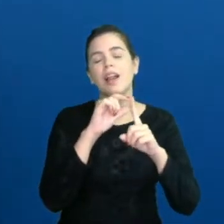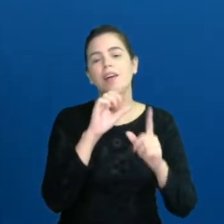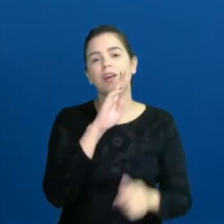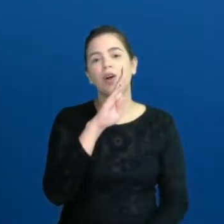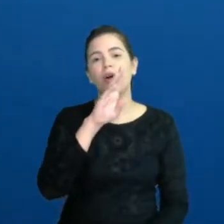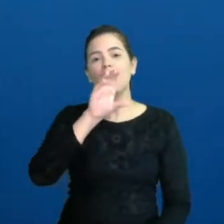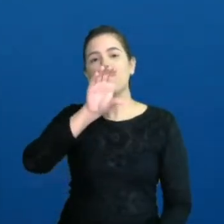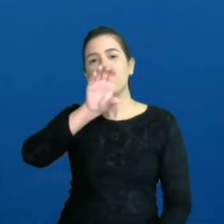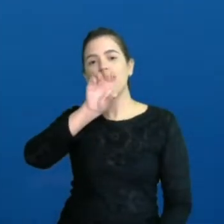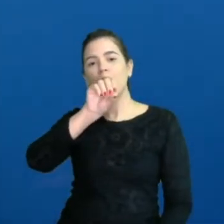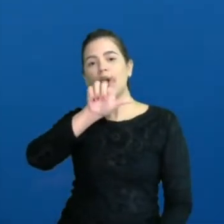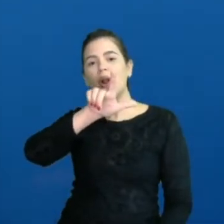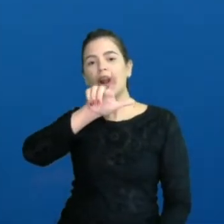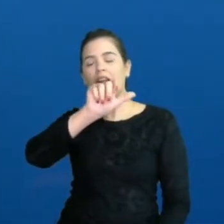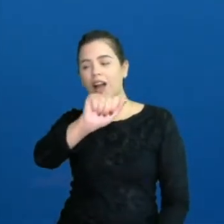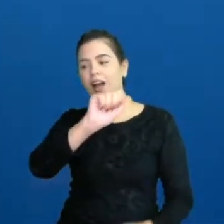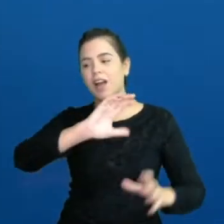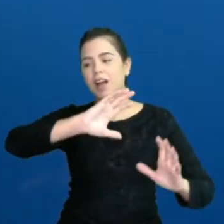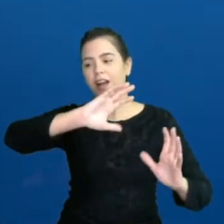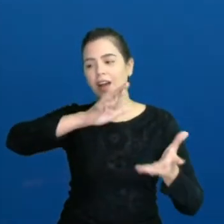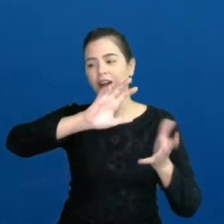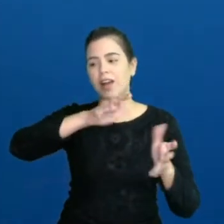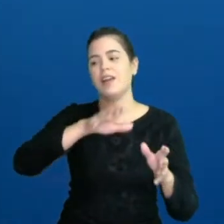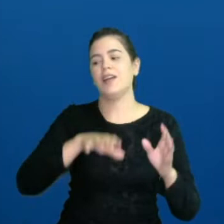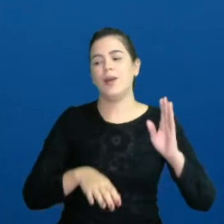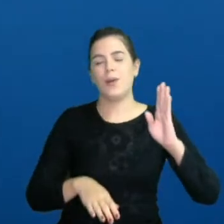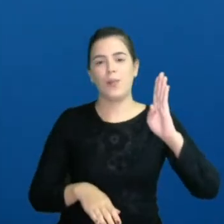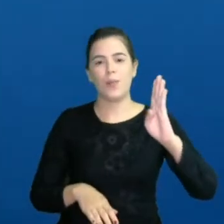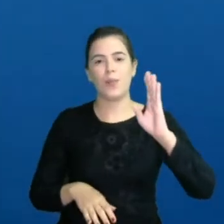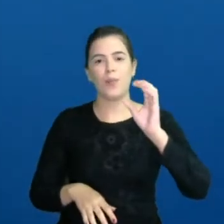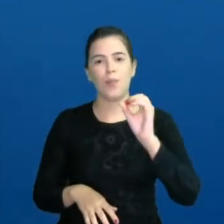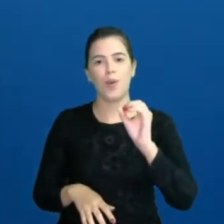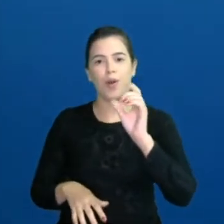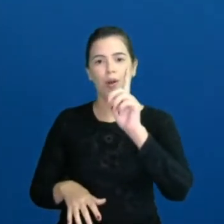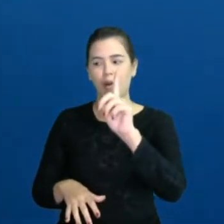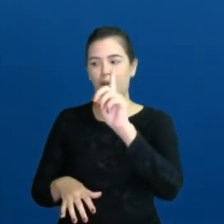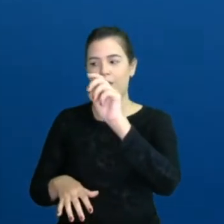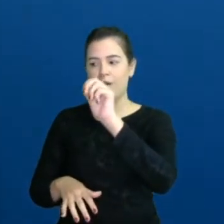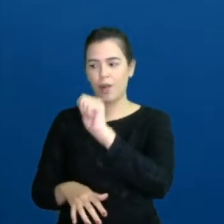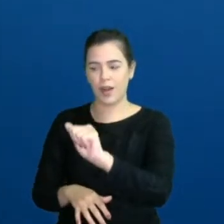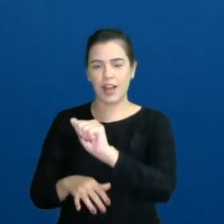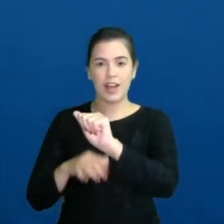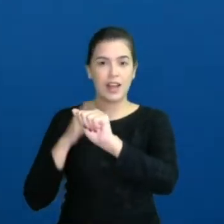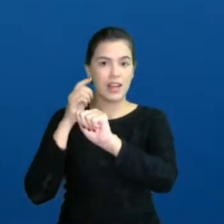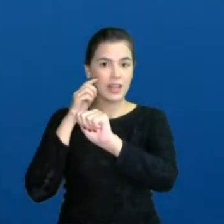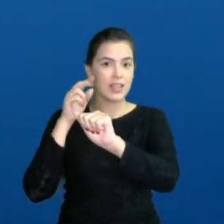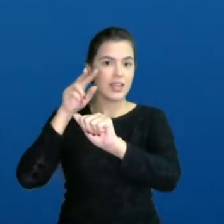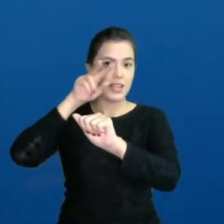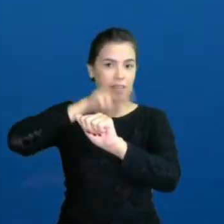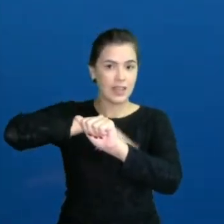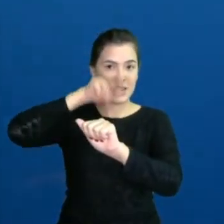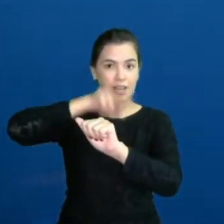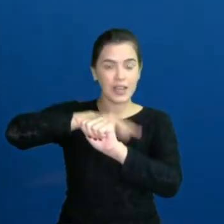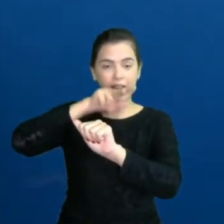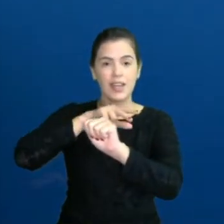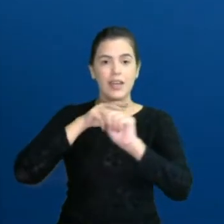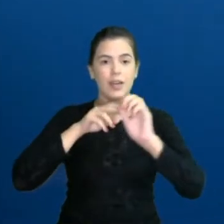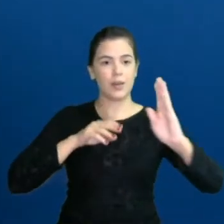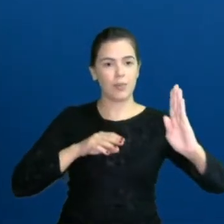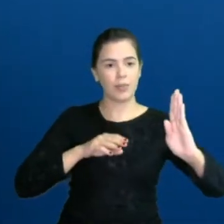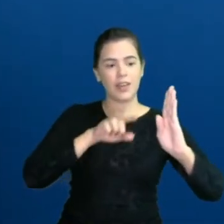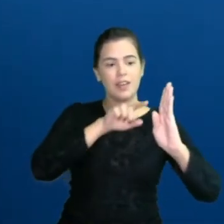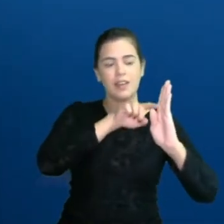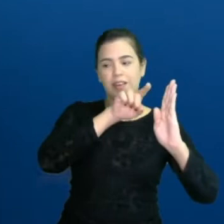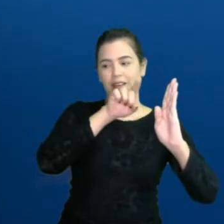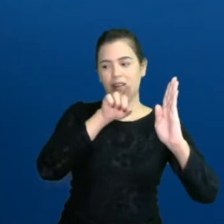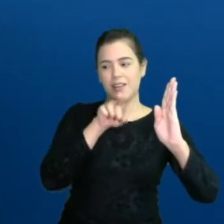tá virada para cá? Da esquerda para a direita, para a posição que a gente lê. Se a barriguinha está virada para a posição